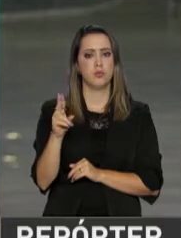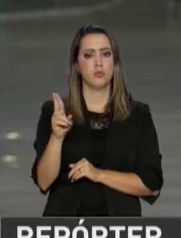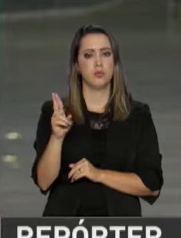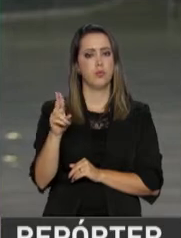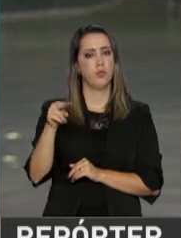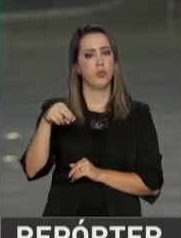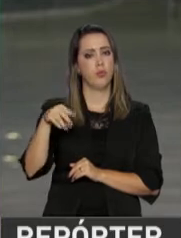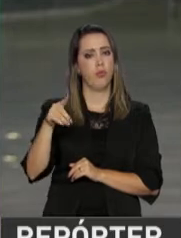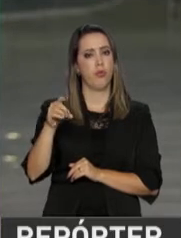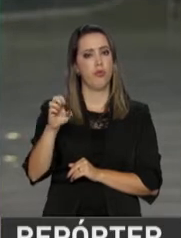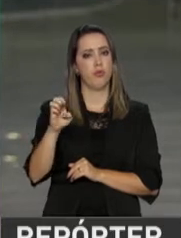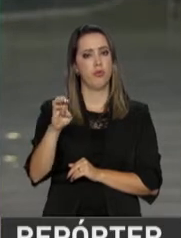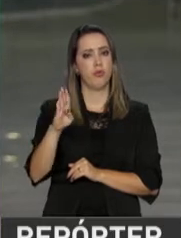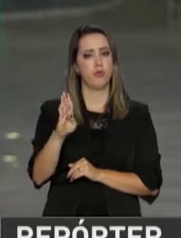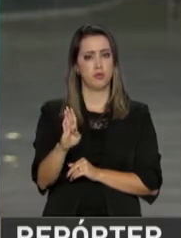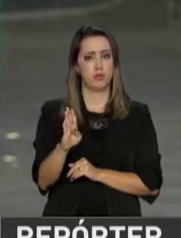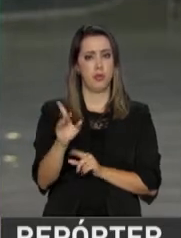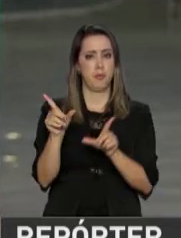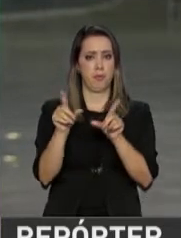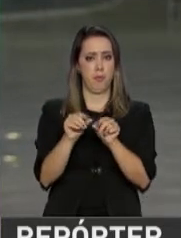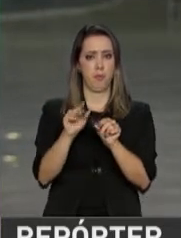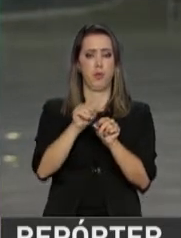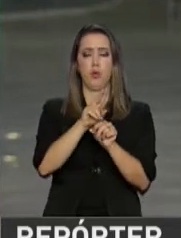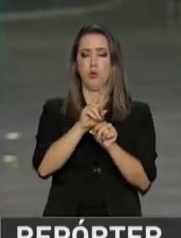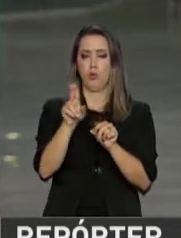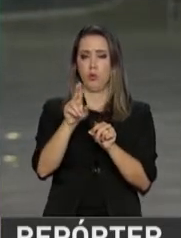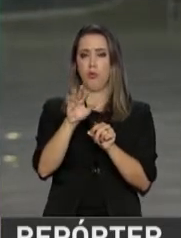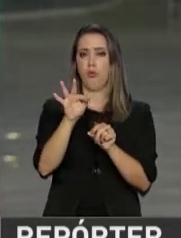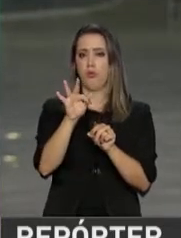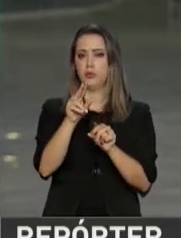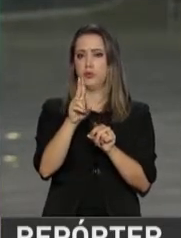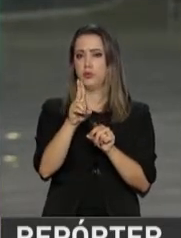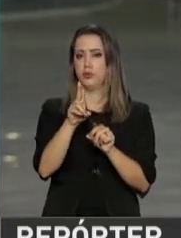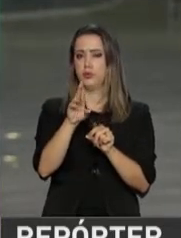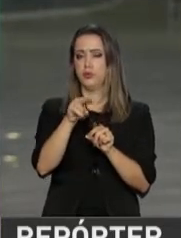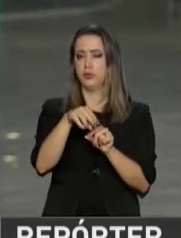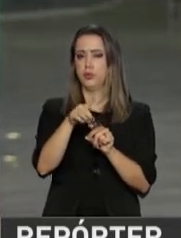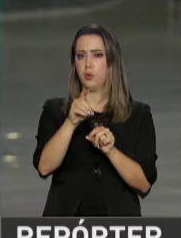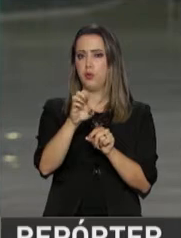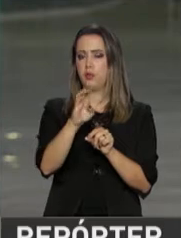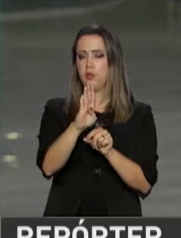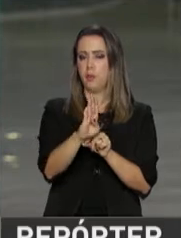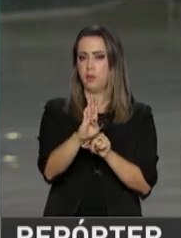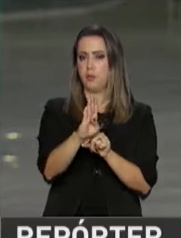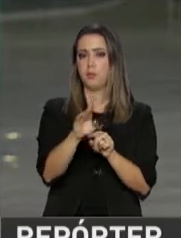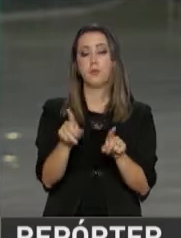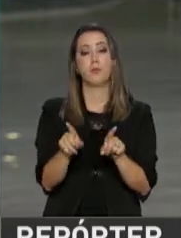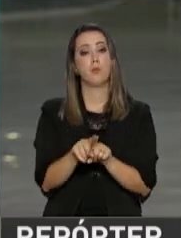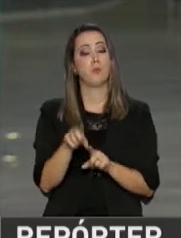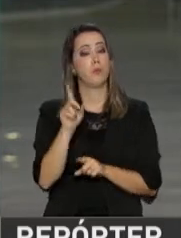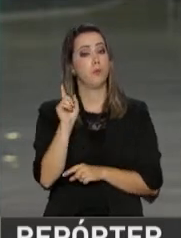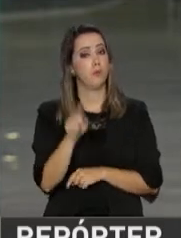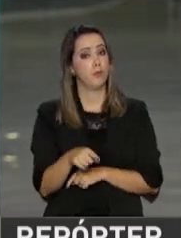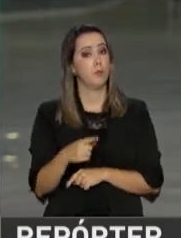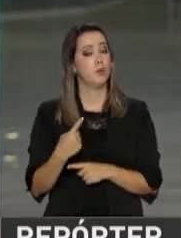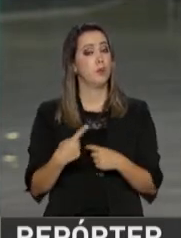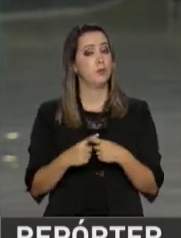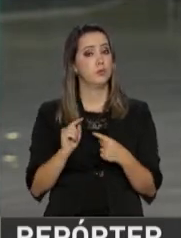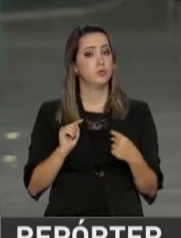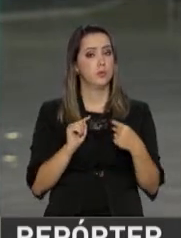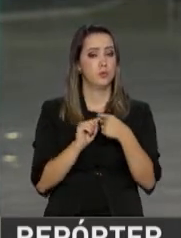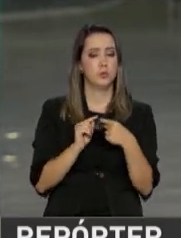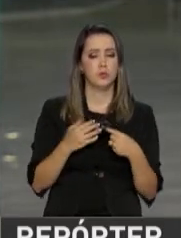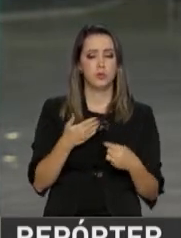e desenvolvimento da educação básica e de valorização dos profissionais da educação o fundeb de